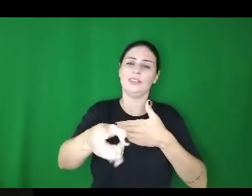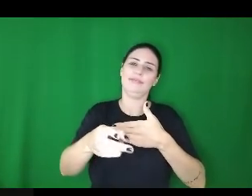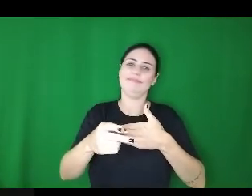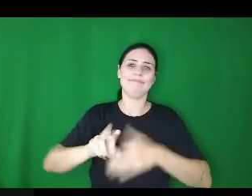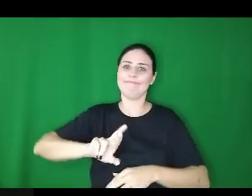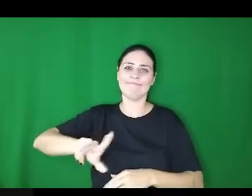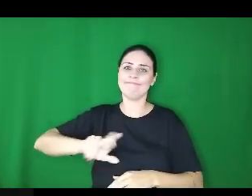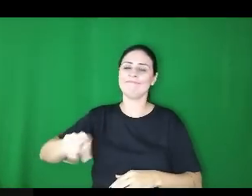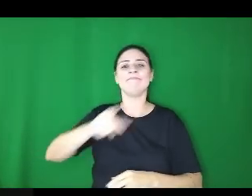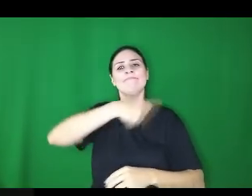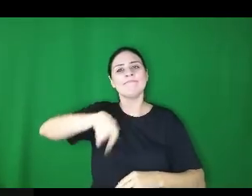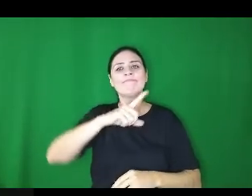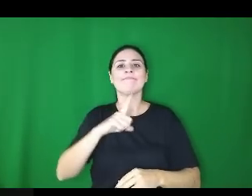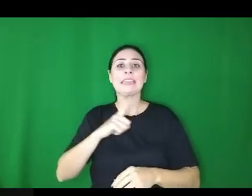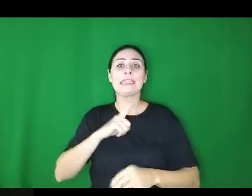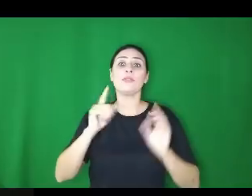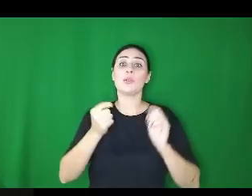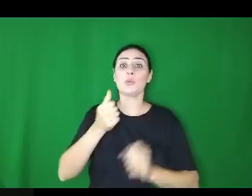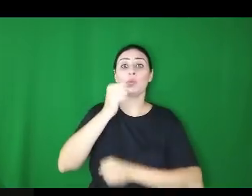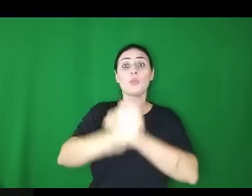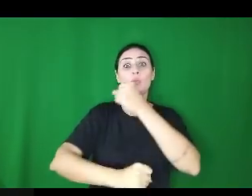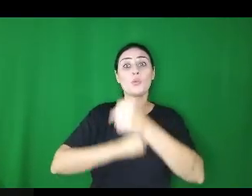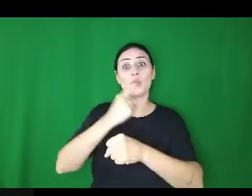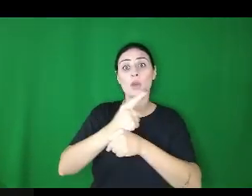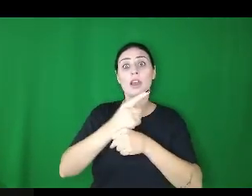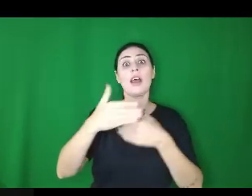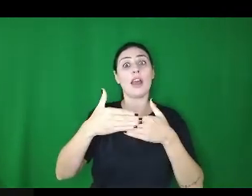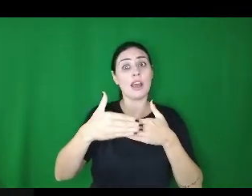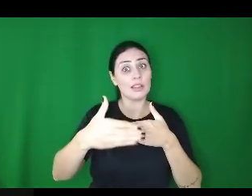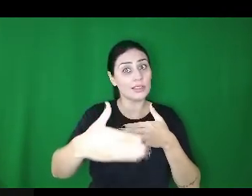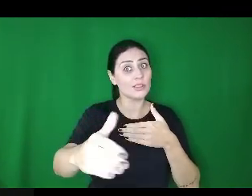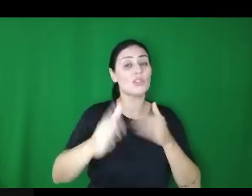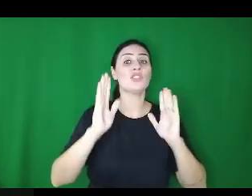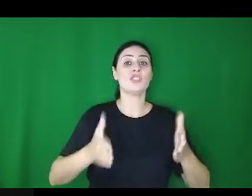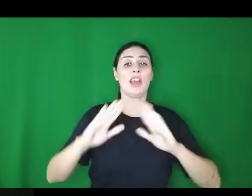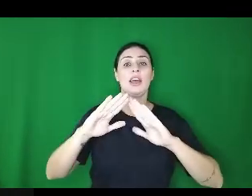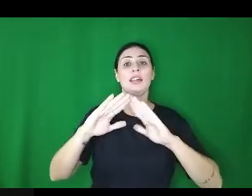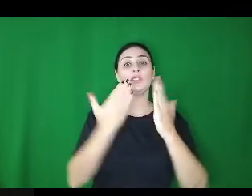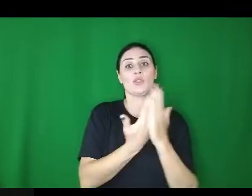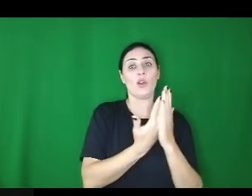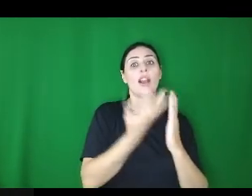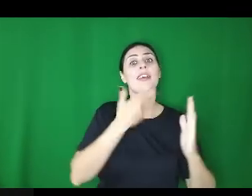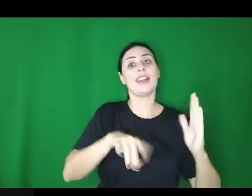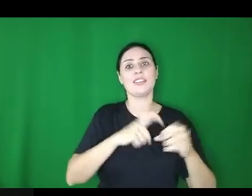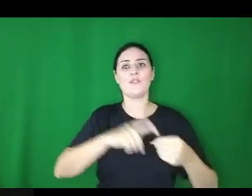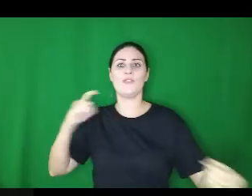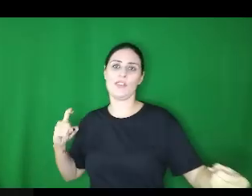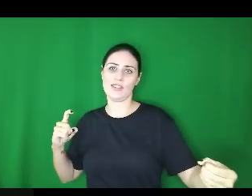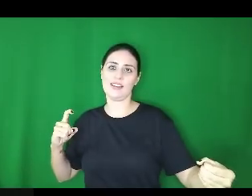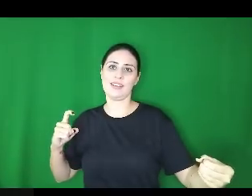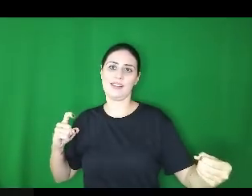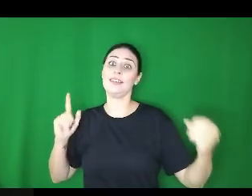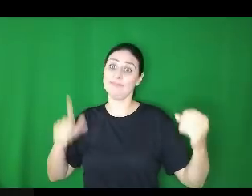interrogação em 2021. Seja retorno escalonado, né, ou híbrido, como é